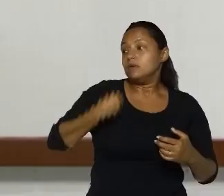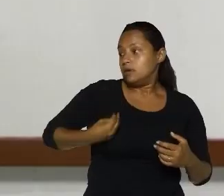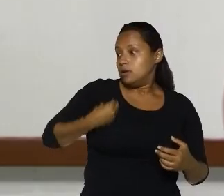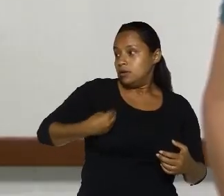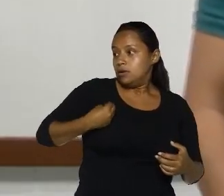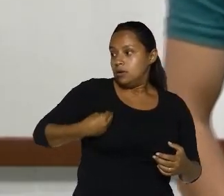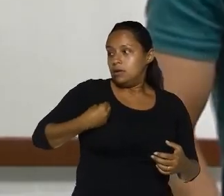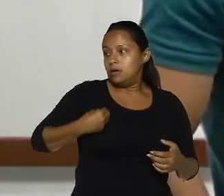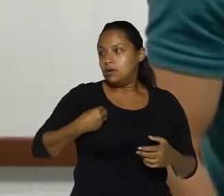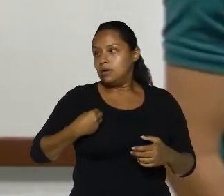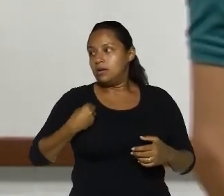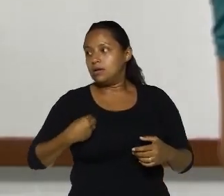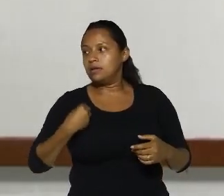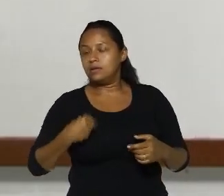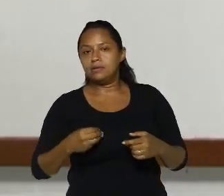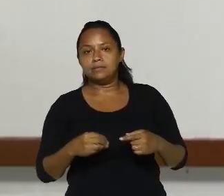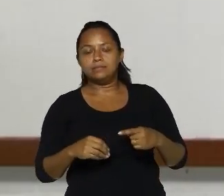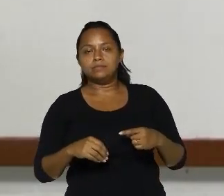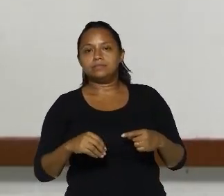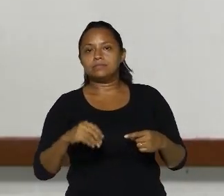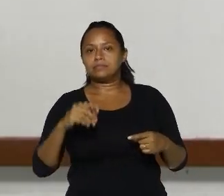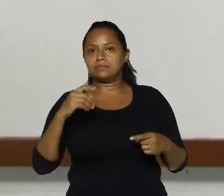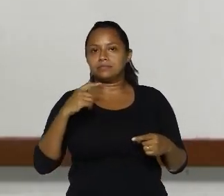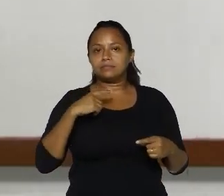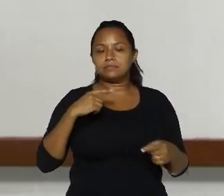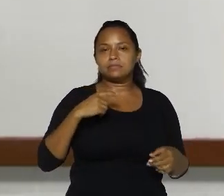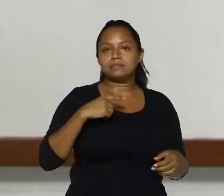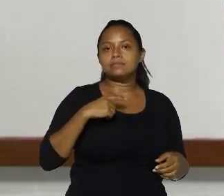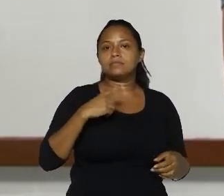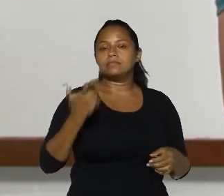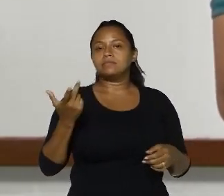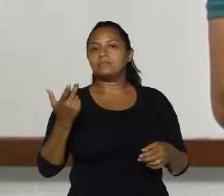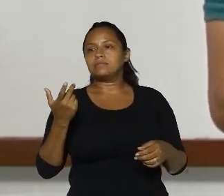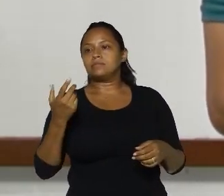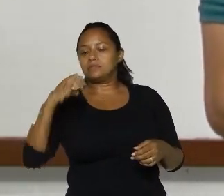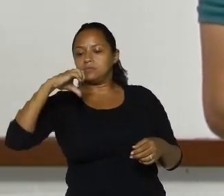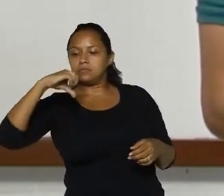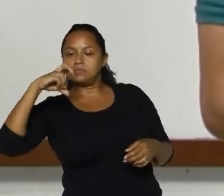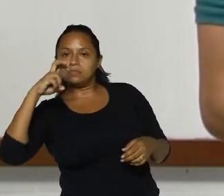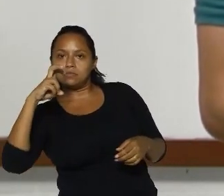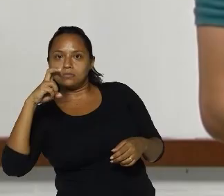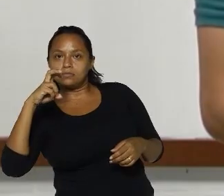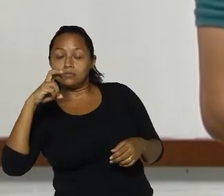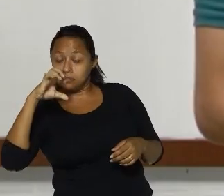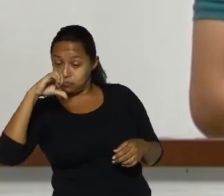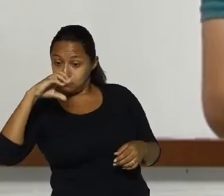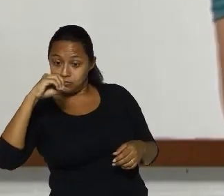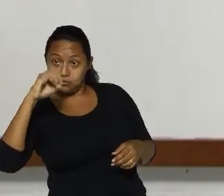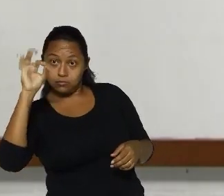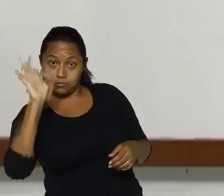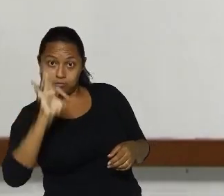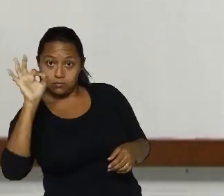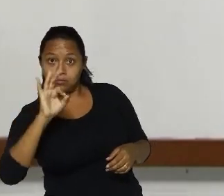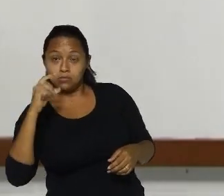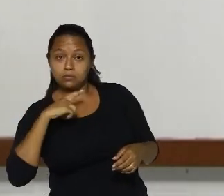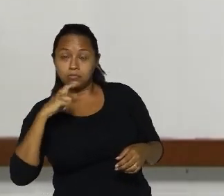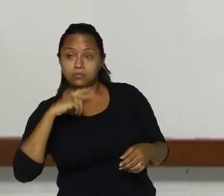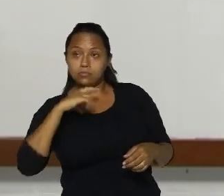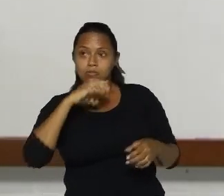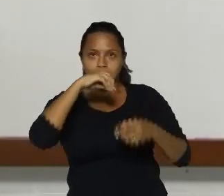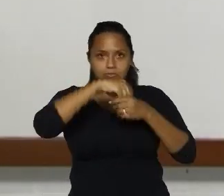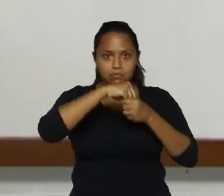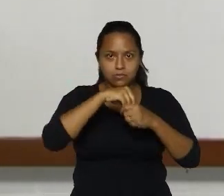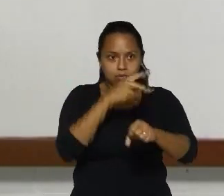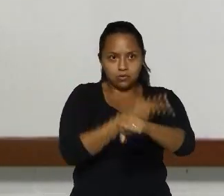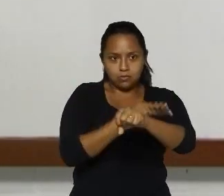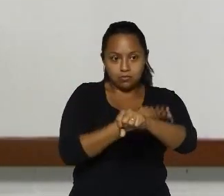professor? O plasma, ele tem a água, que corresponde a cerca de 90% do plasma, por isso que podemos dizer que o